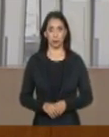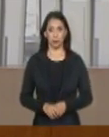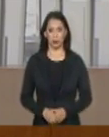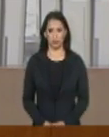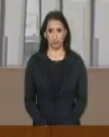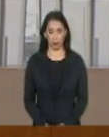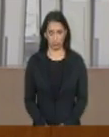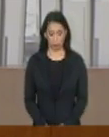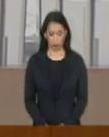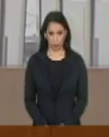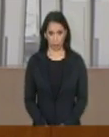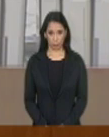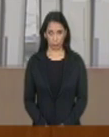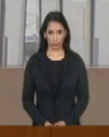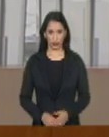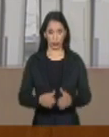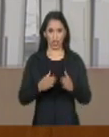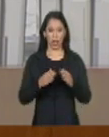da Boate Kiss,